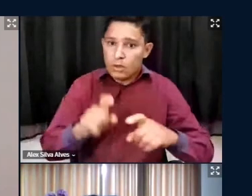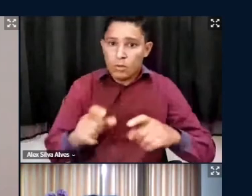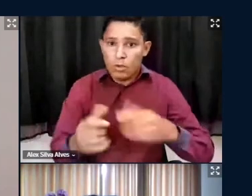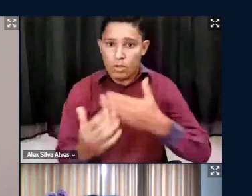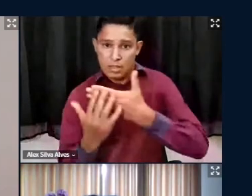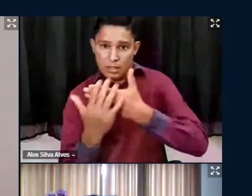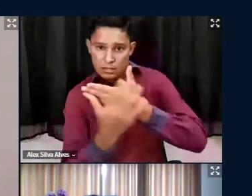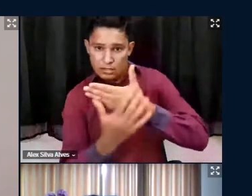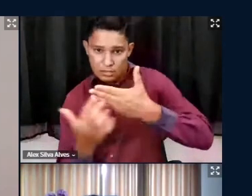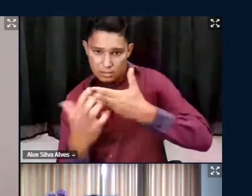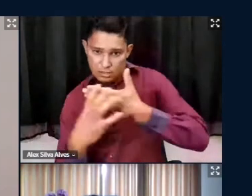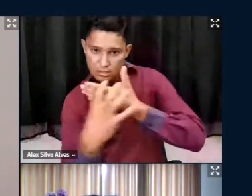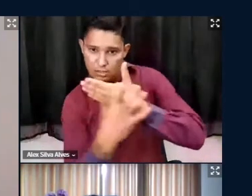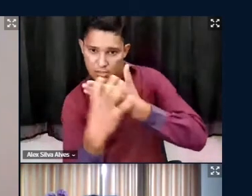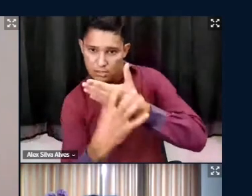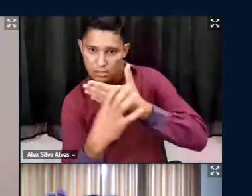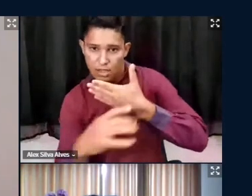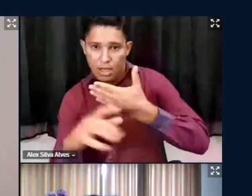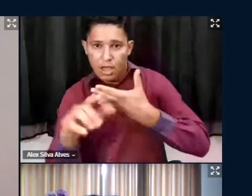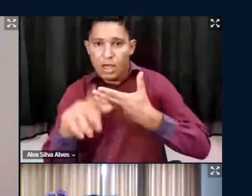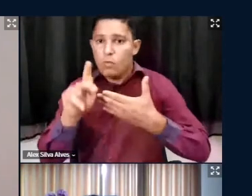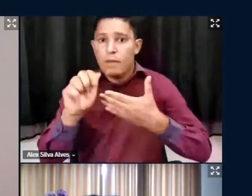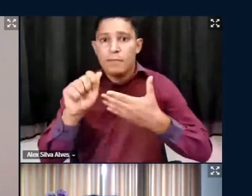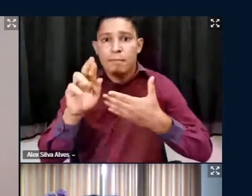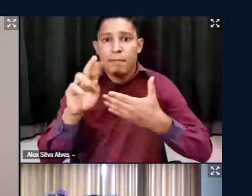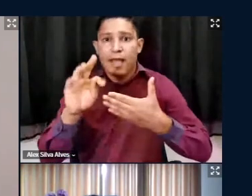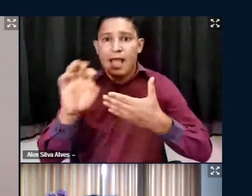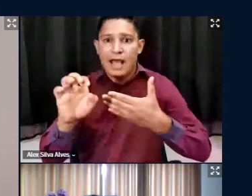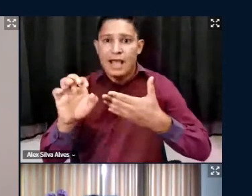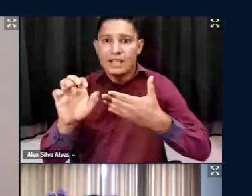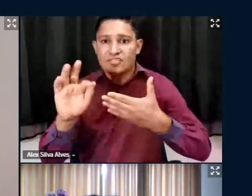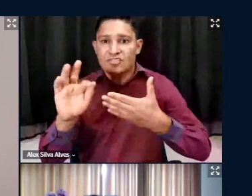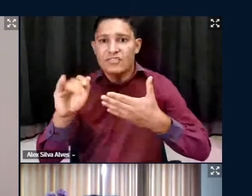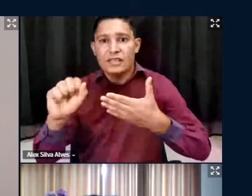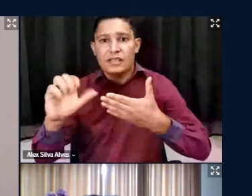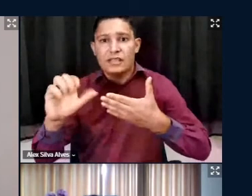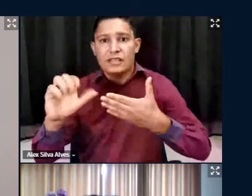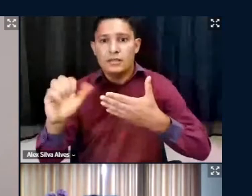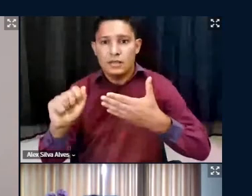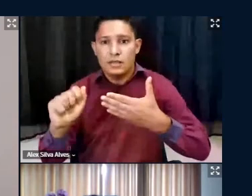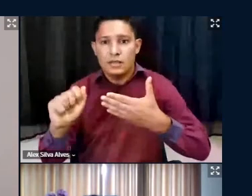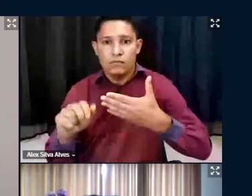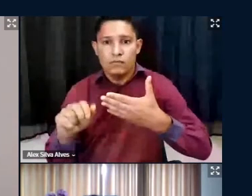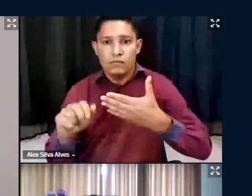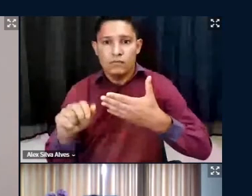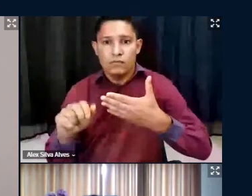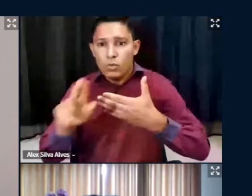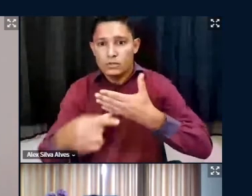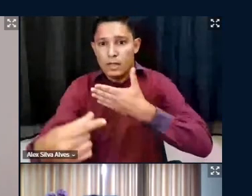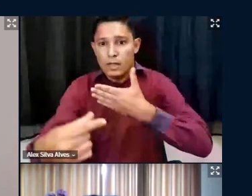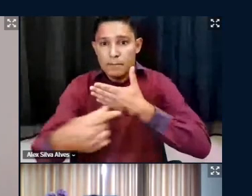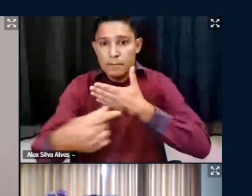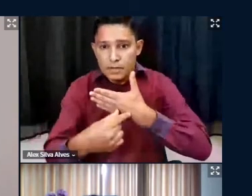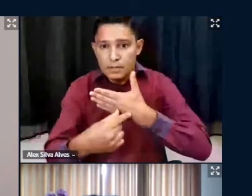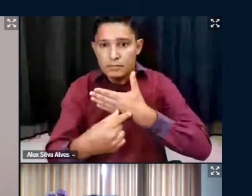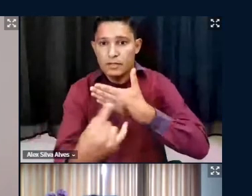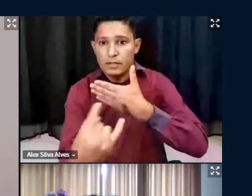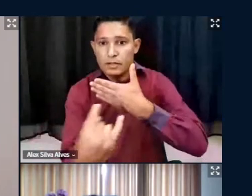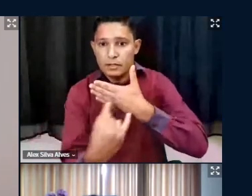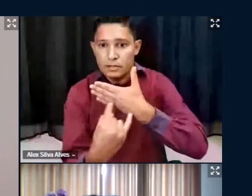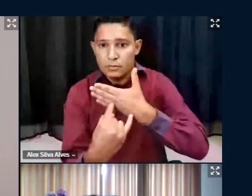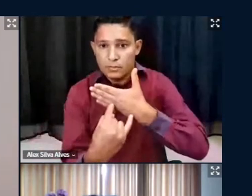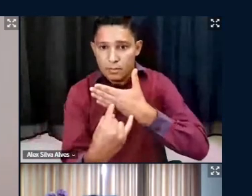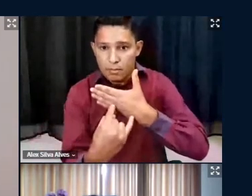Computador, da tela, que aqui a gente tem essa tela que ela pode ser colocada. Pode ser,